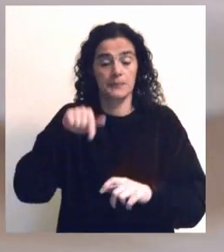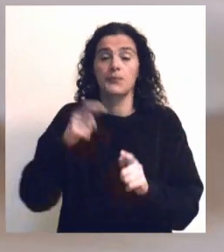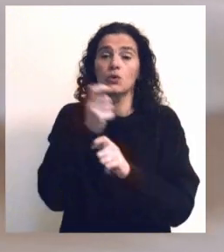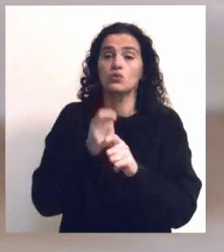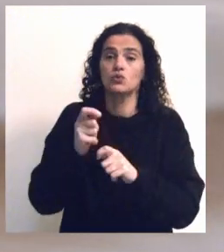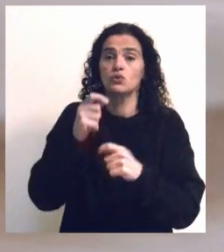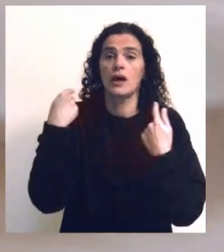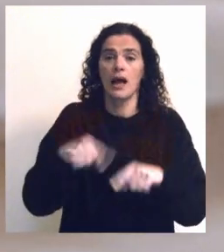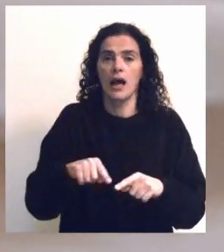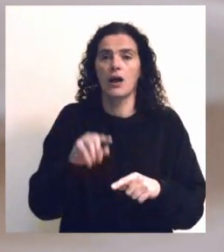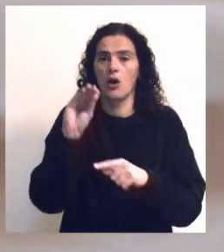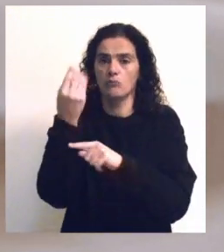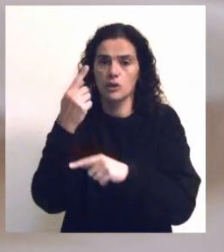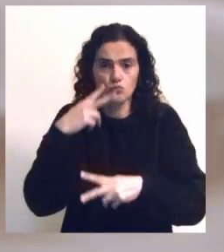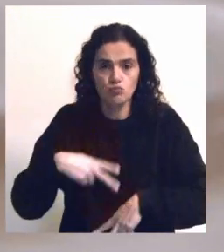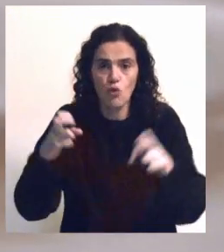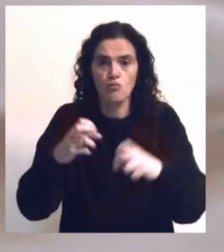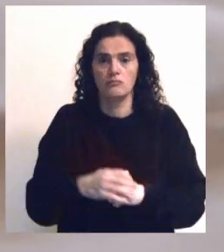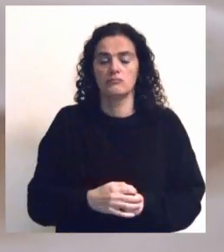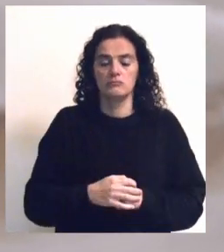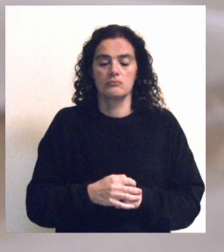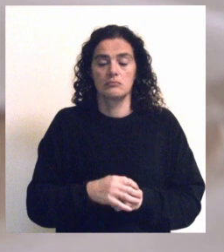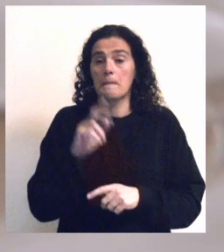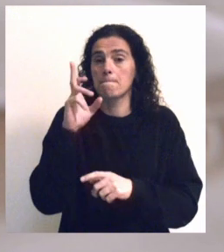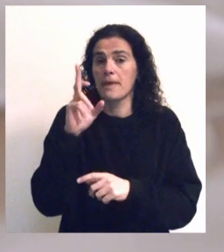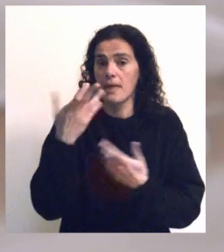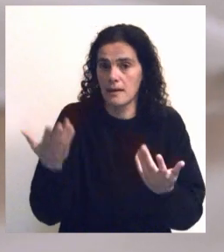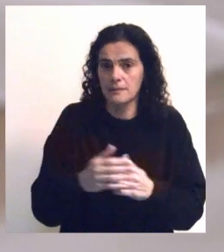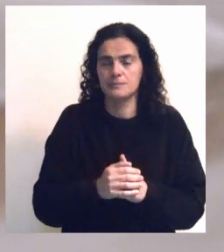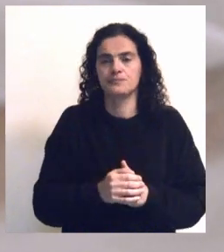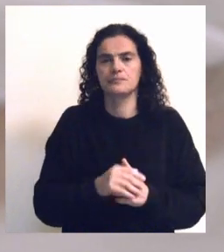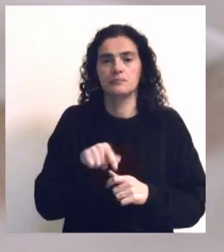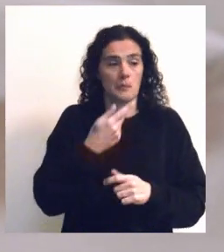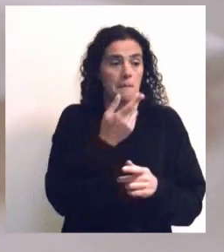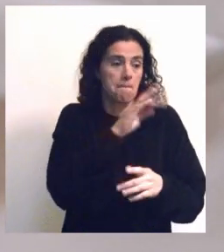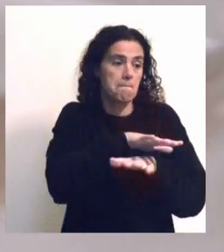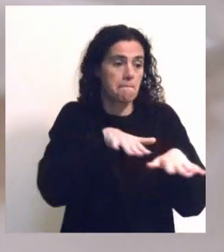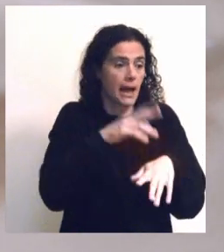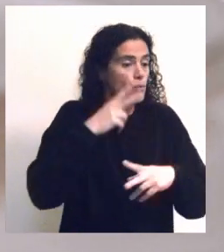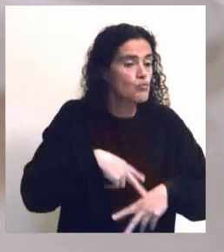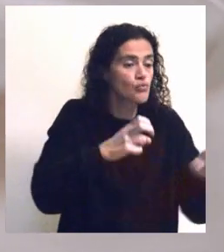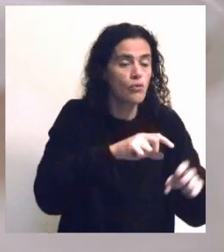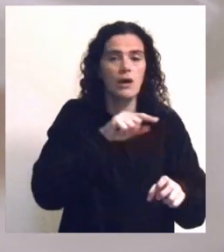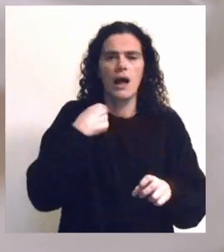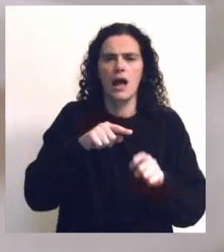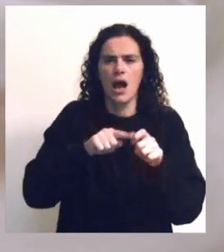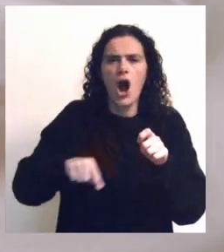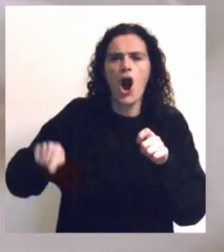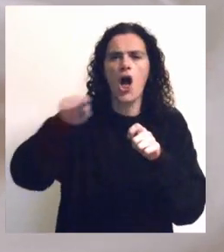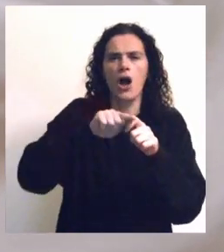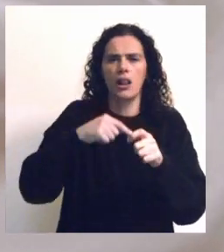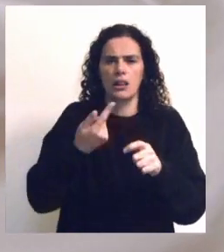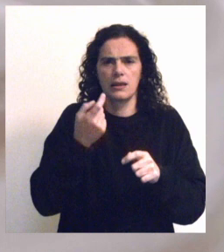Nesta escultura temos objetos encontrados, madeira encontrada na praia,